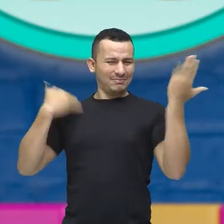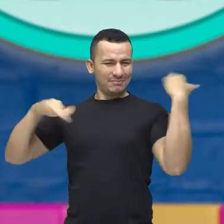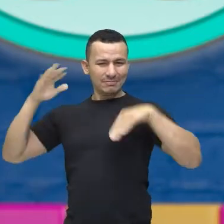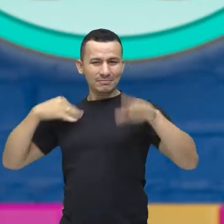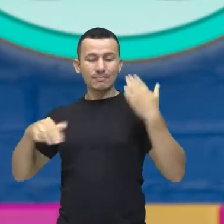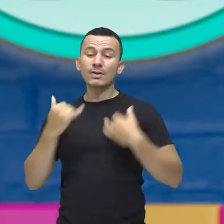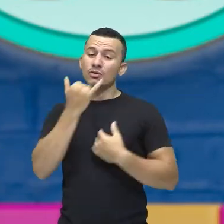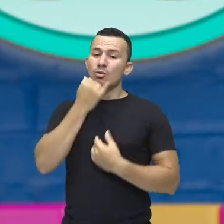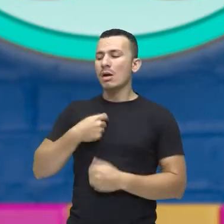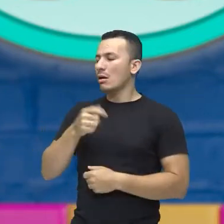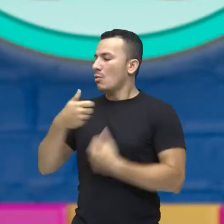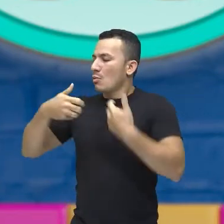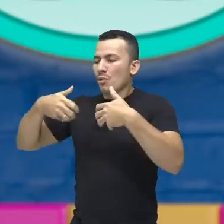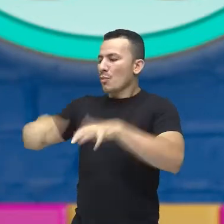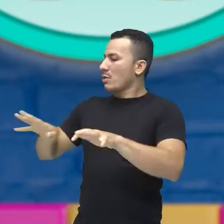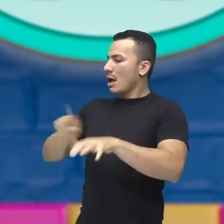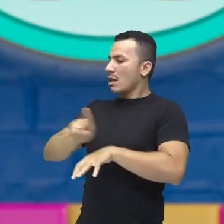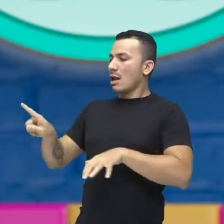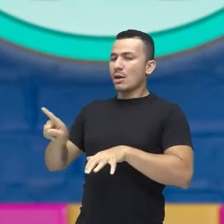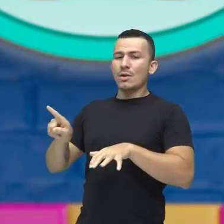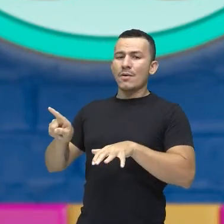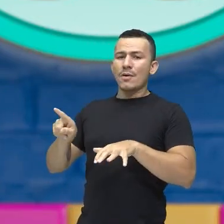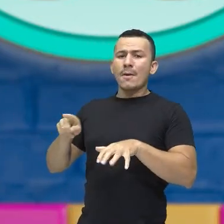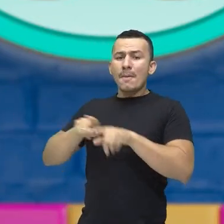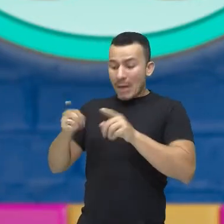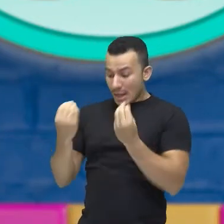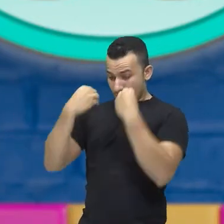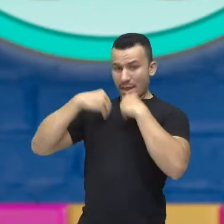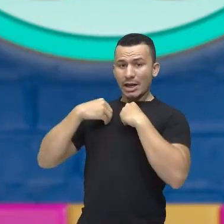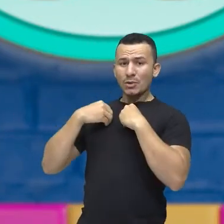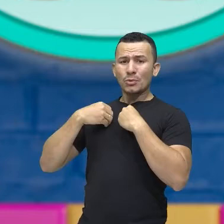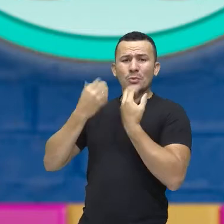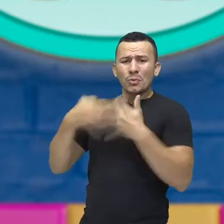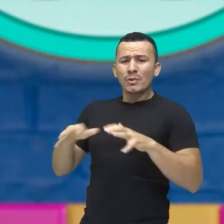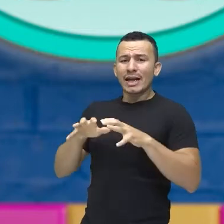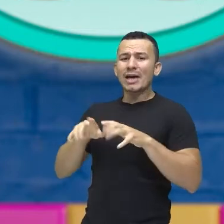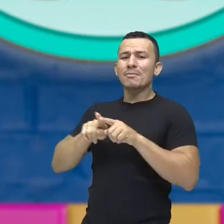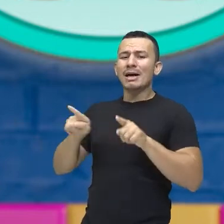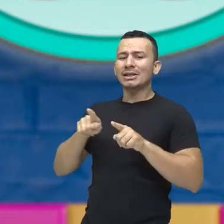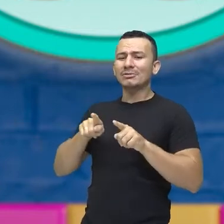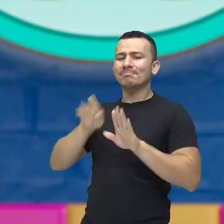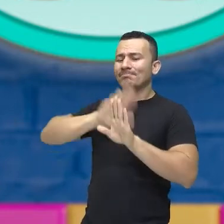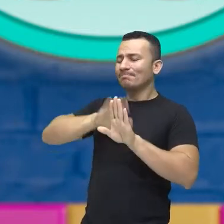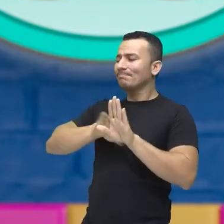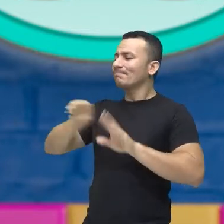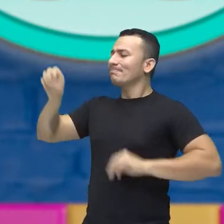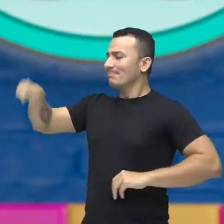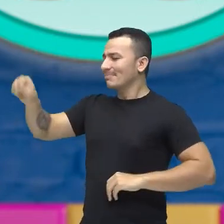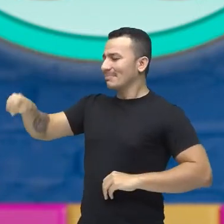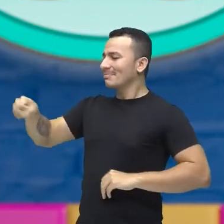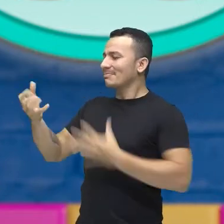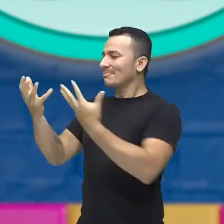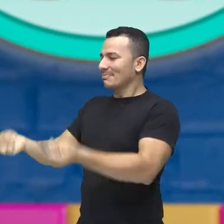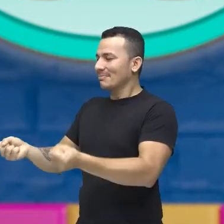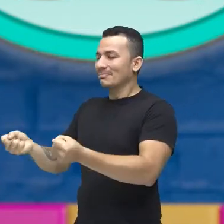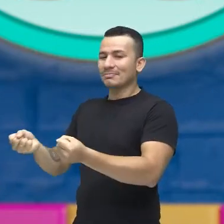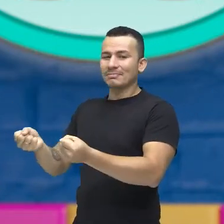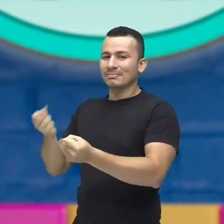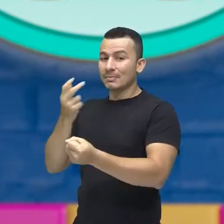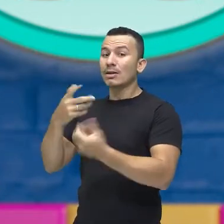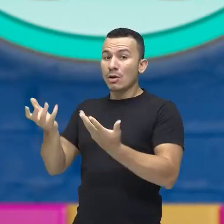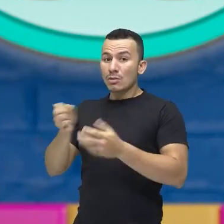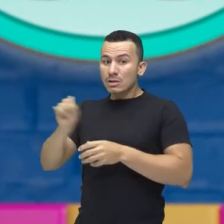que vai ser divertido para mim, mas eu não consegui dizer não, eu disse sim. E eu sei que estando lá, eu vou estar desconfortável, então é um não que eu disse para